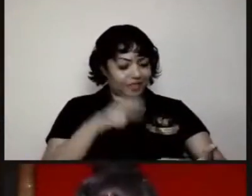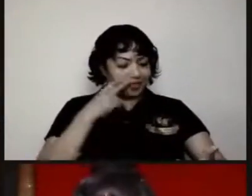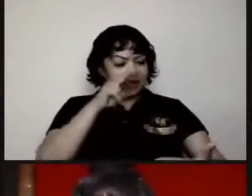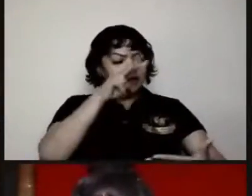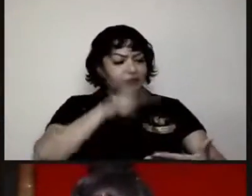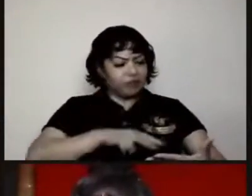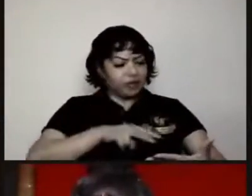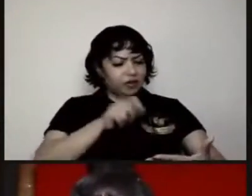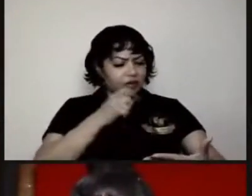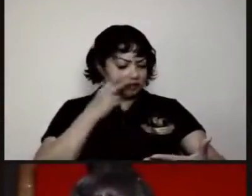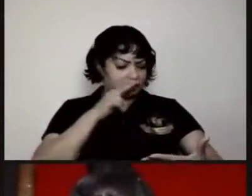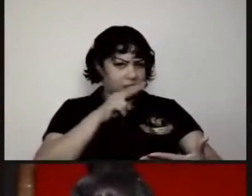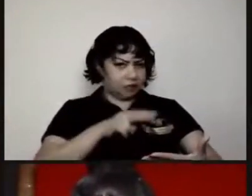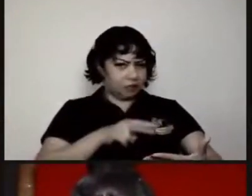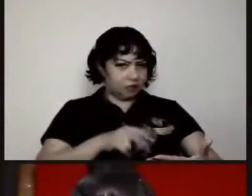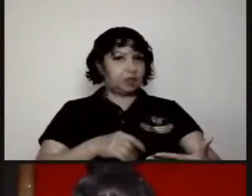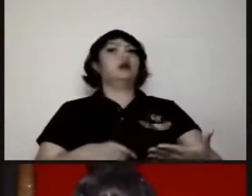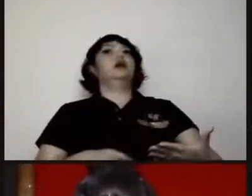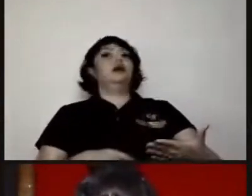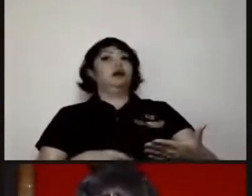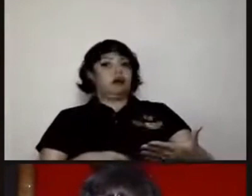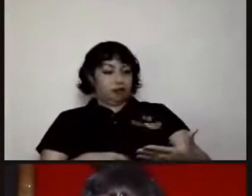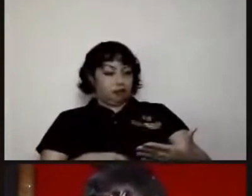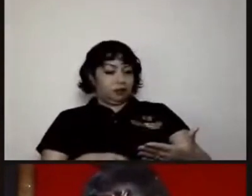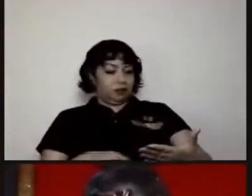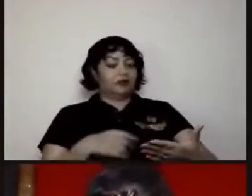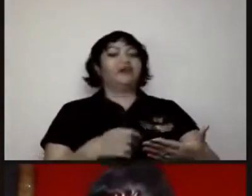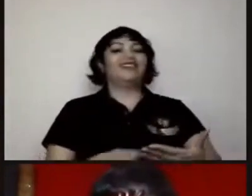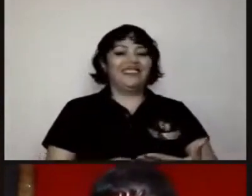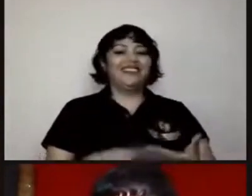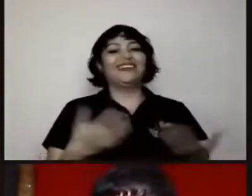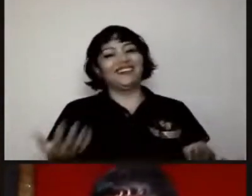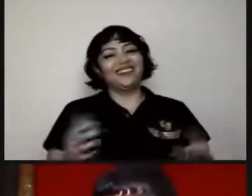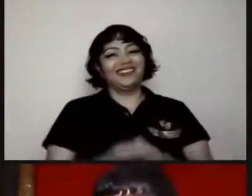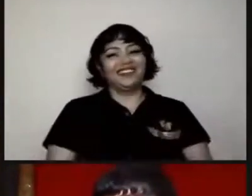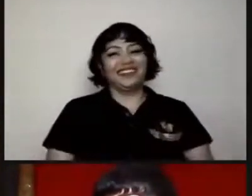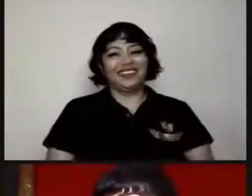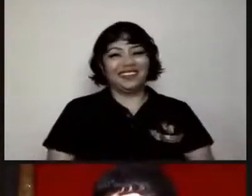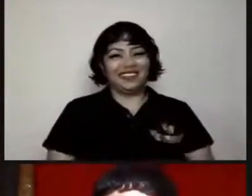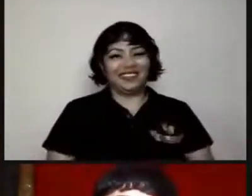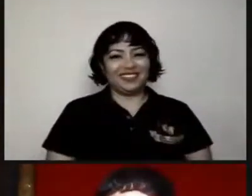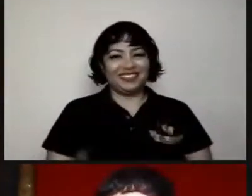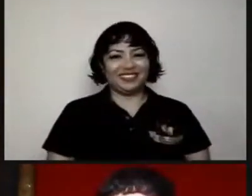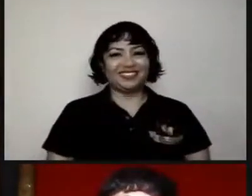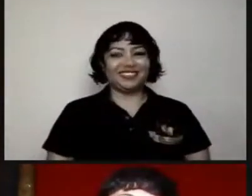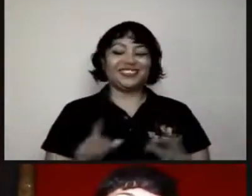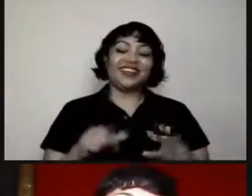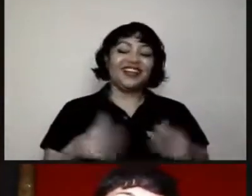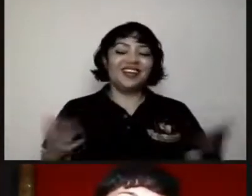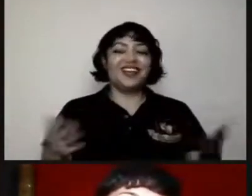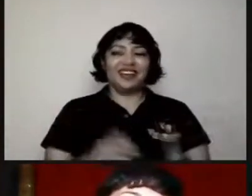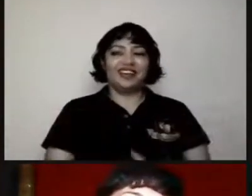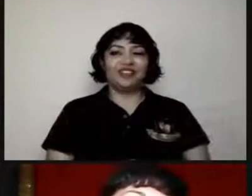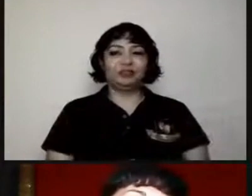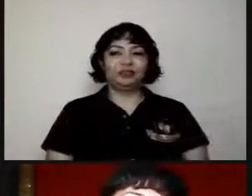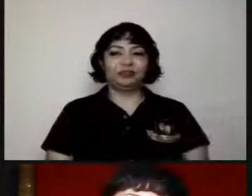que te... Aí eu faço assim na cadeira. Meu Deus! Então, Nós Arte é queremos isso, né? muito isso, né? Com